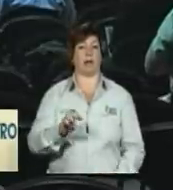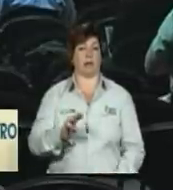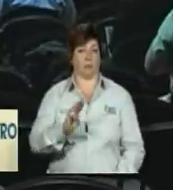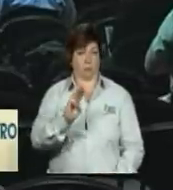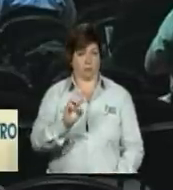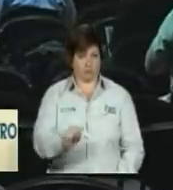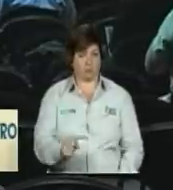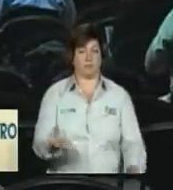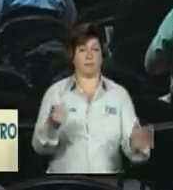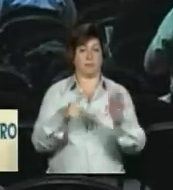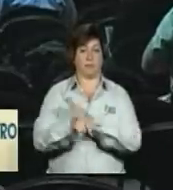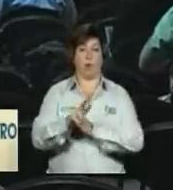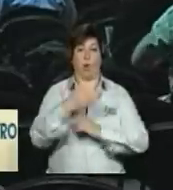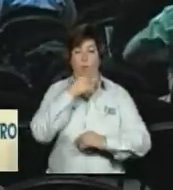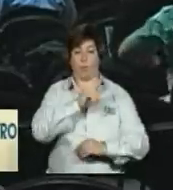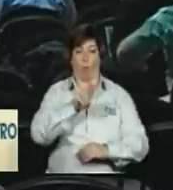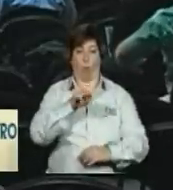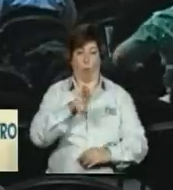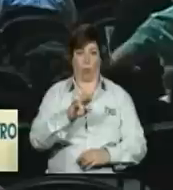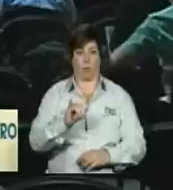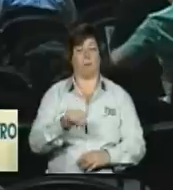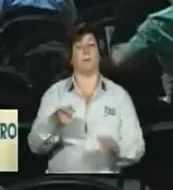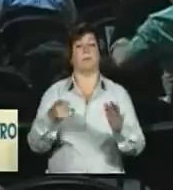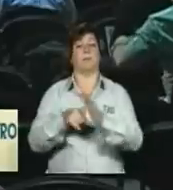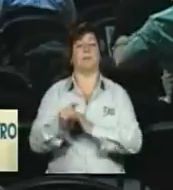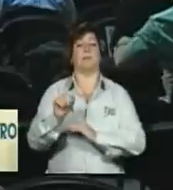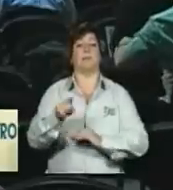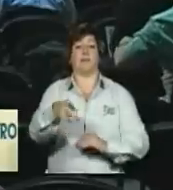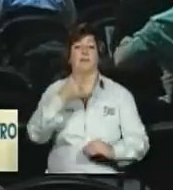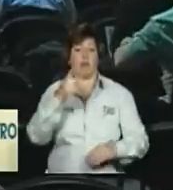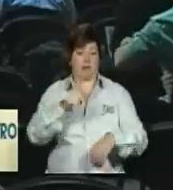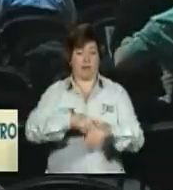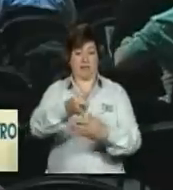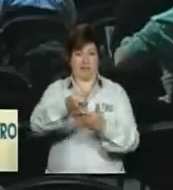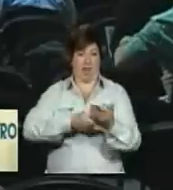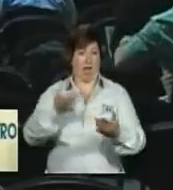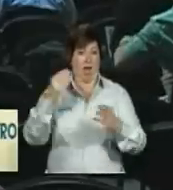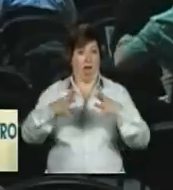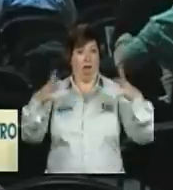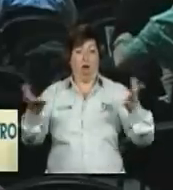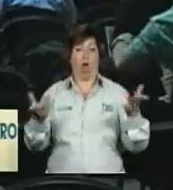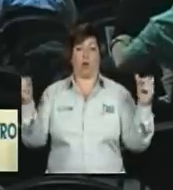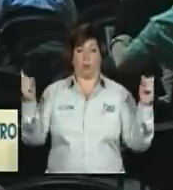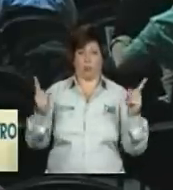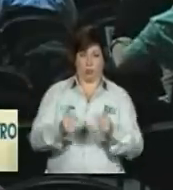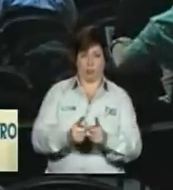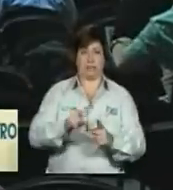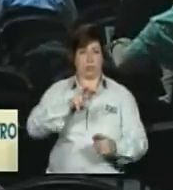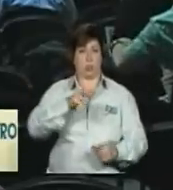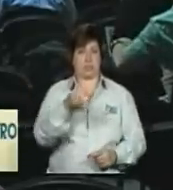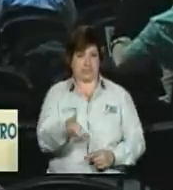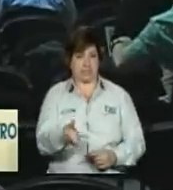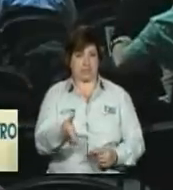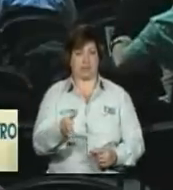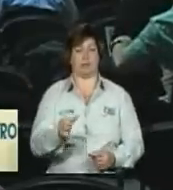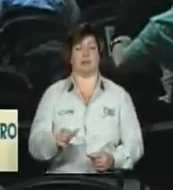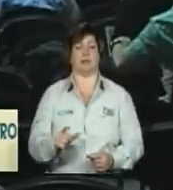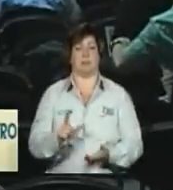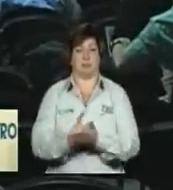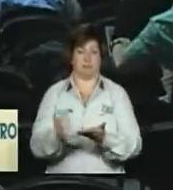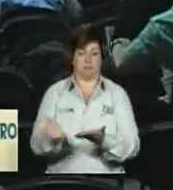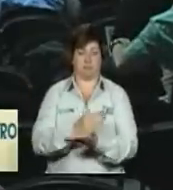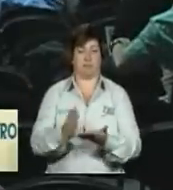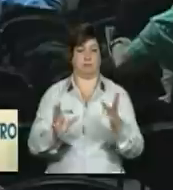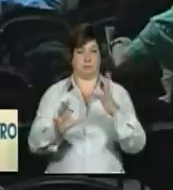Ministro, o senhor disse já que o texto emagreceu. Já são agora 56 páginas. Eu queria saber do senhor se